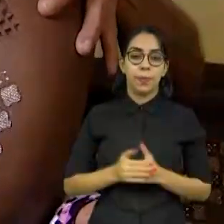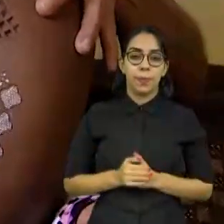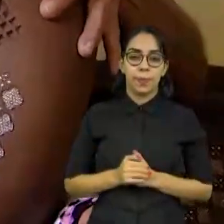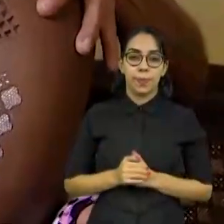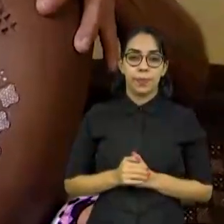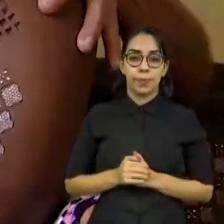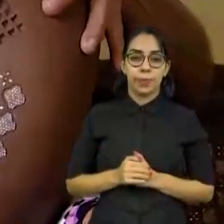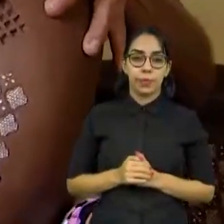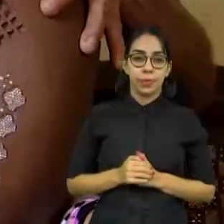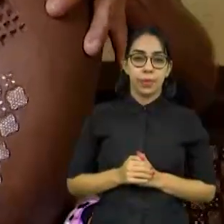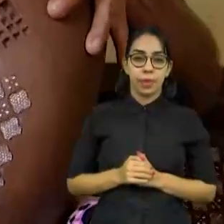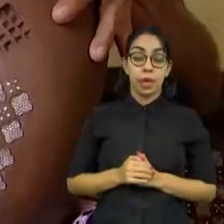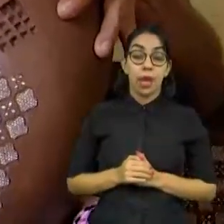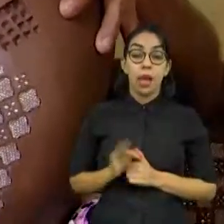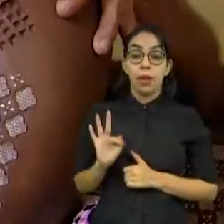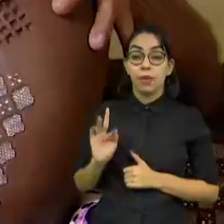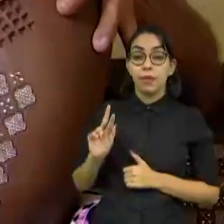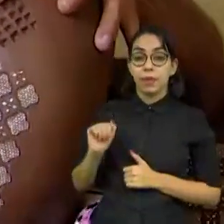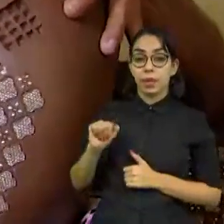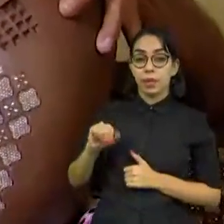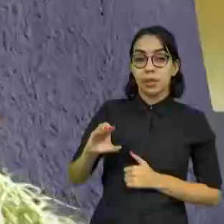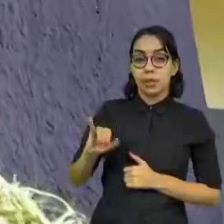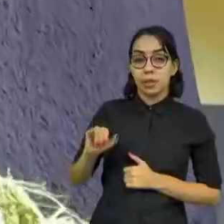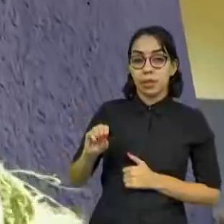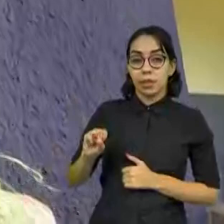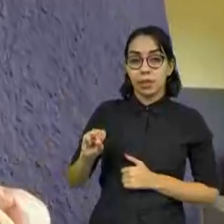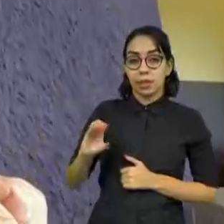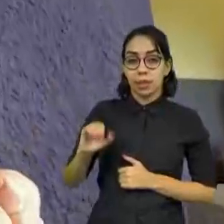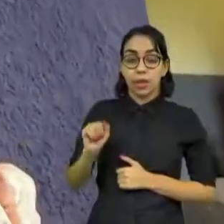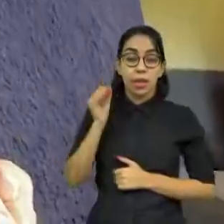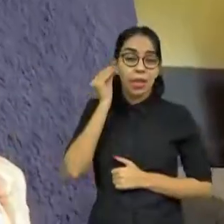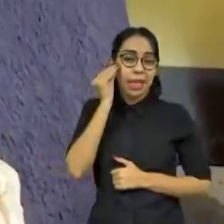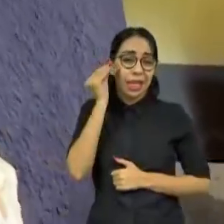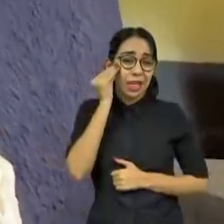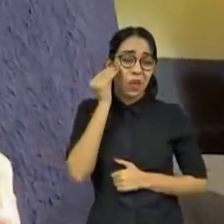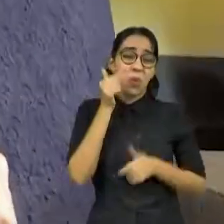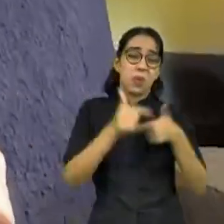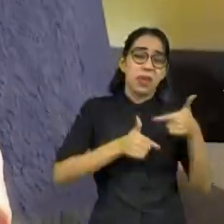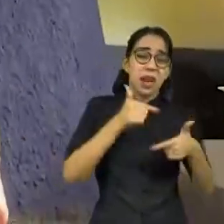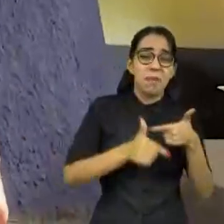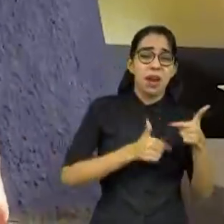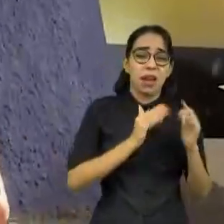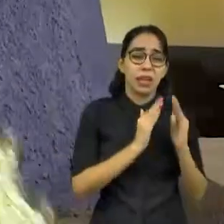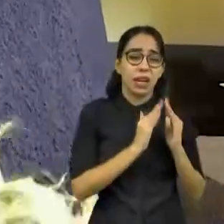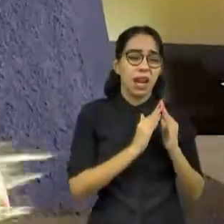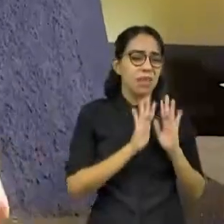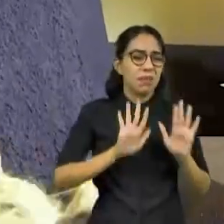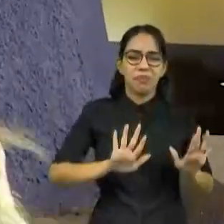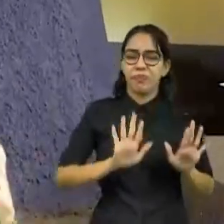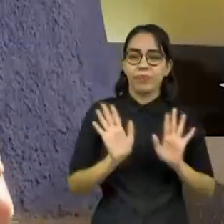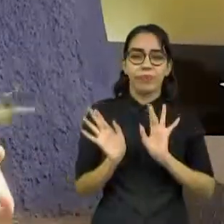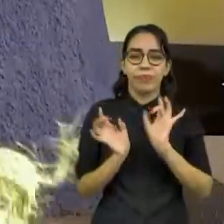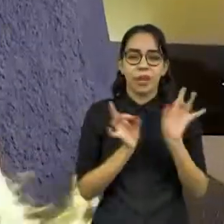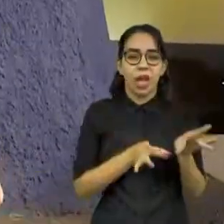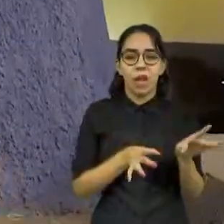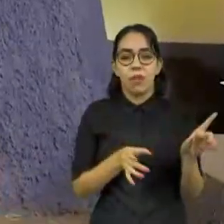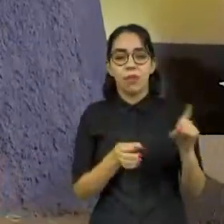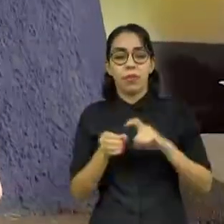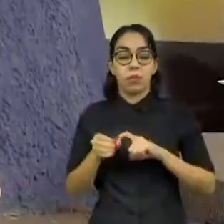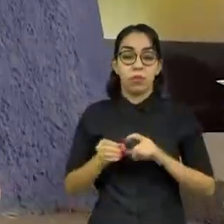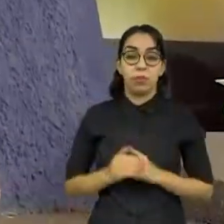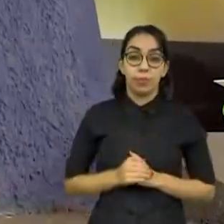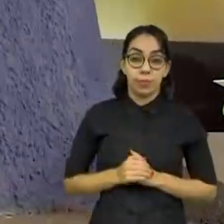Francisca até tentou trabalhar como empregada doméstica, mas logo voltou a moldar o barro. Comecei a trabalhar em casa de família,